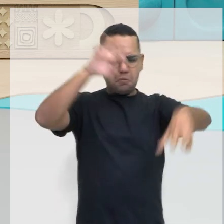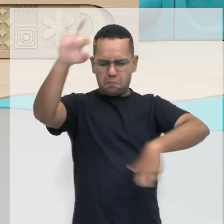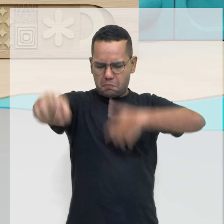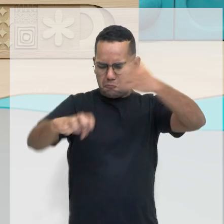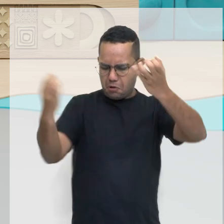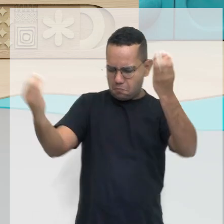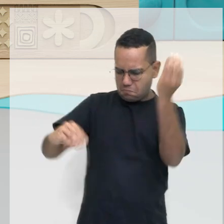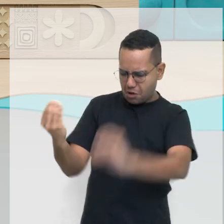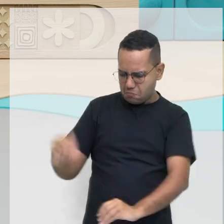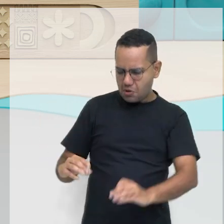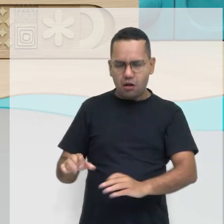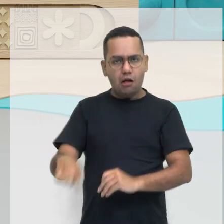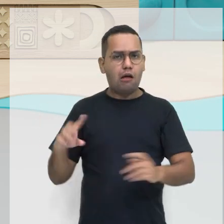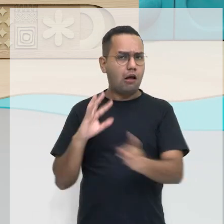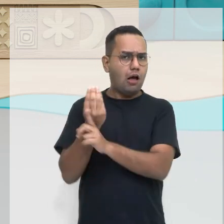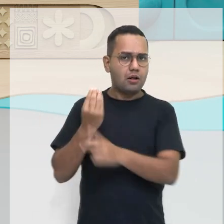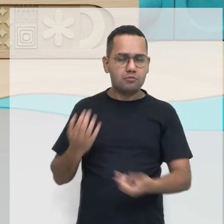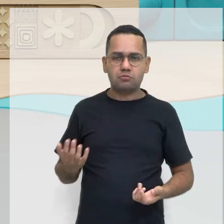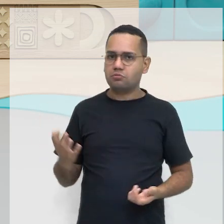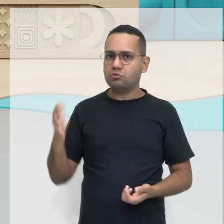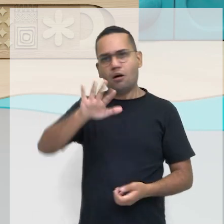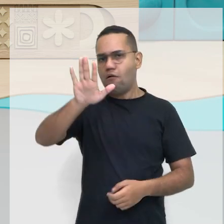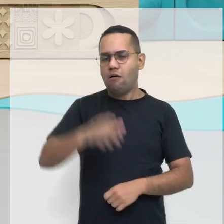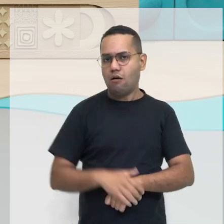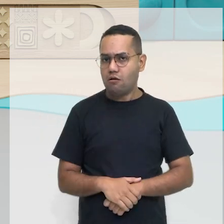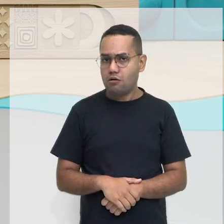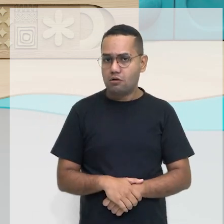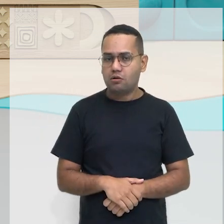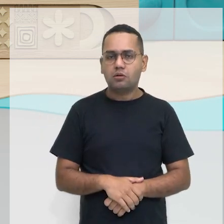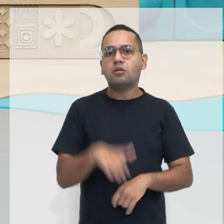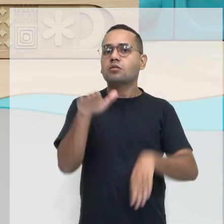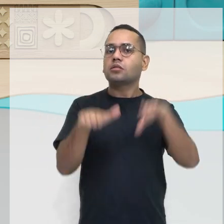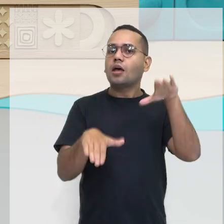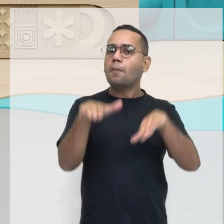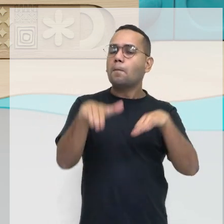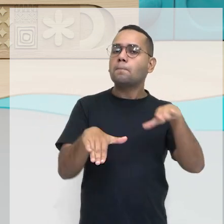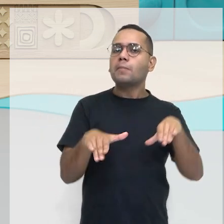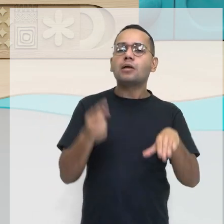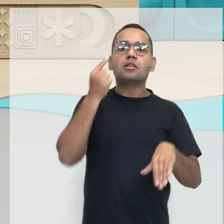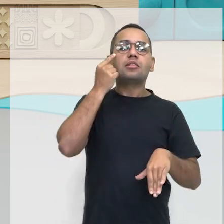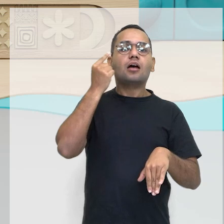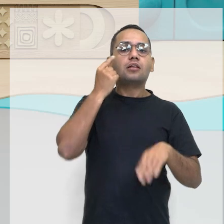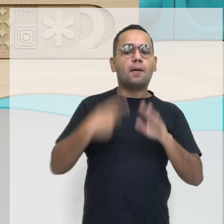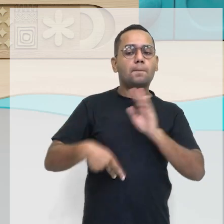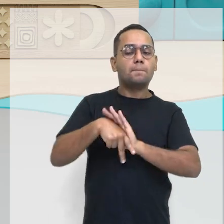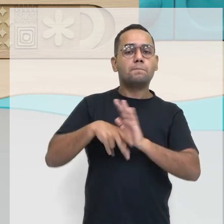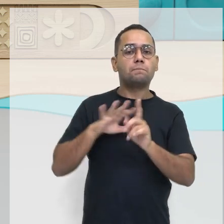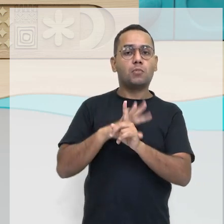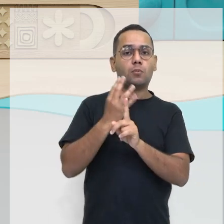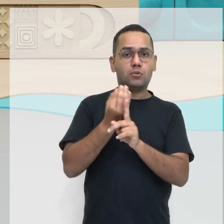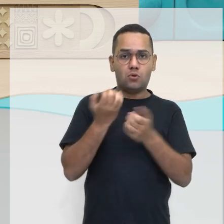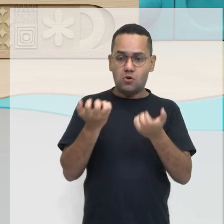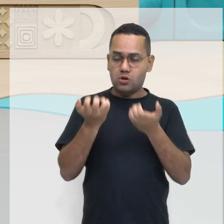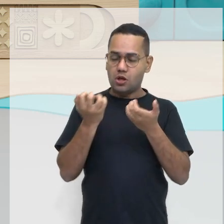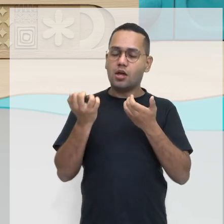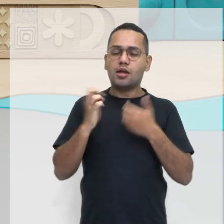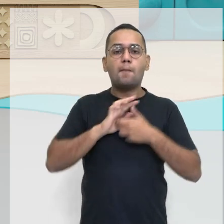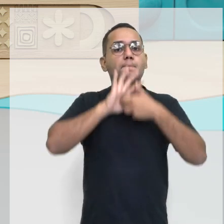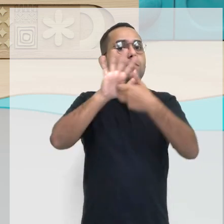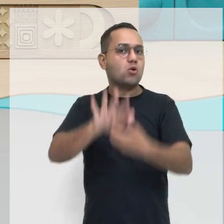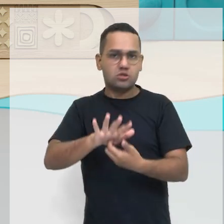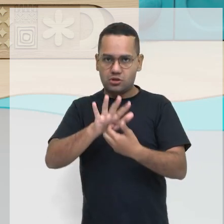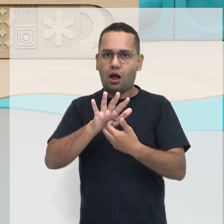Não, dependendo do objetivo, do conceito que o artista quer passar para o